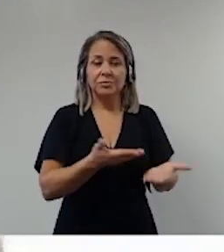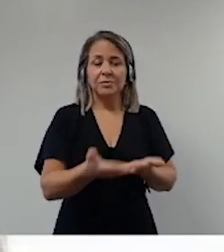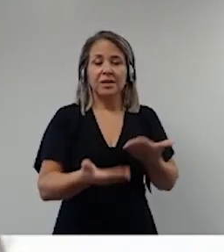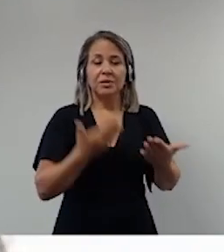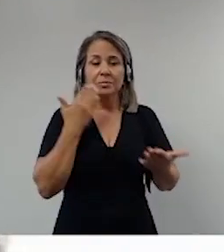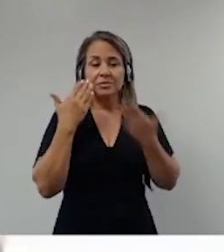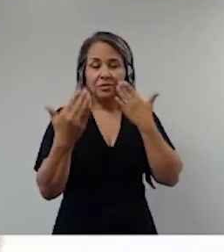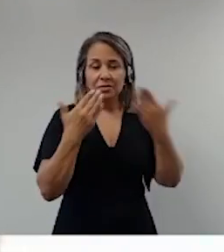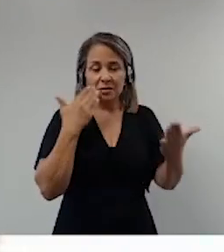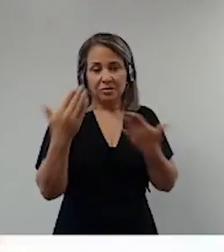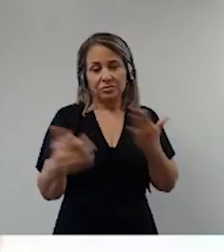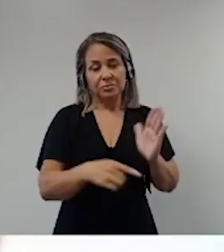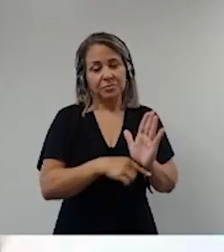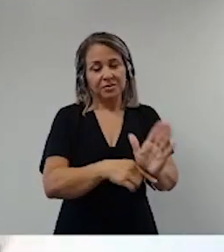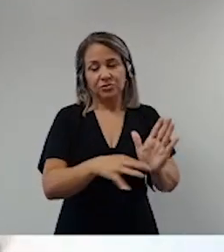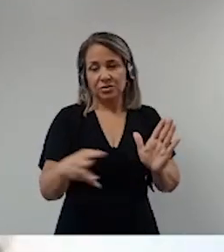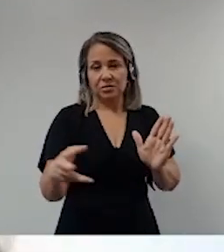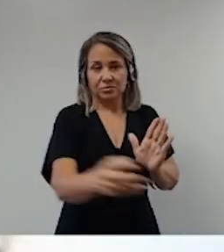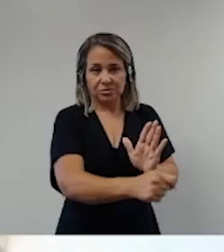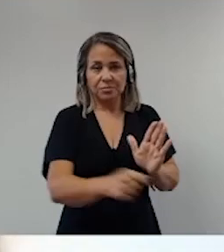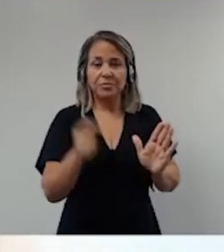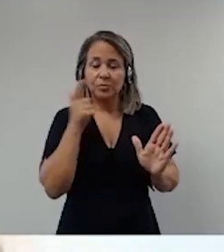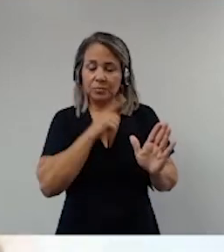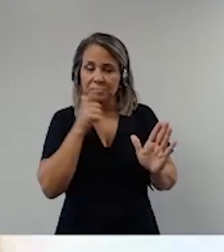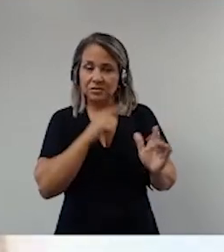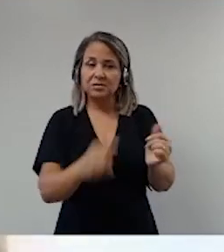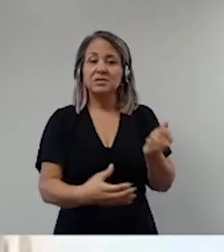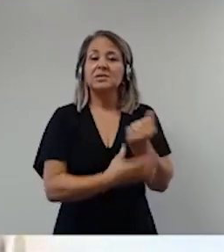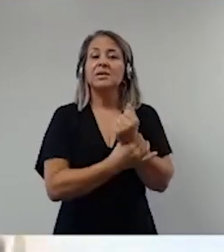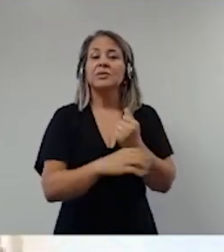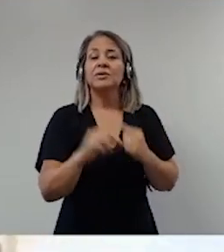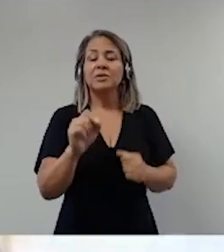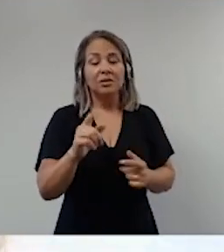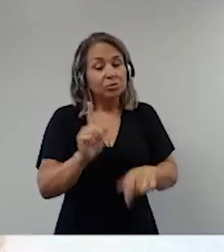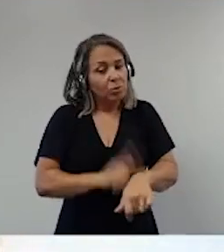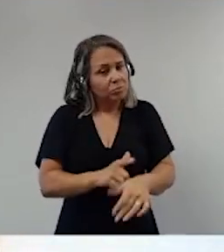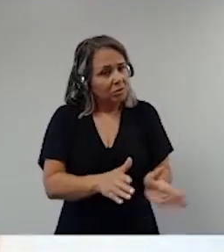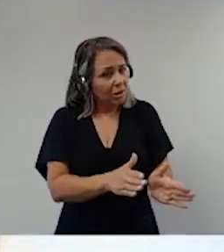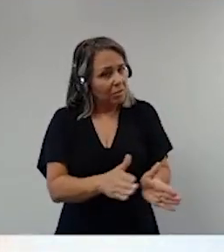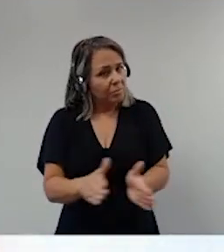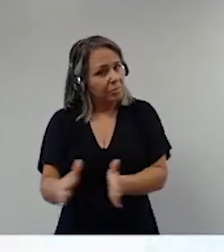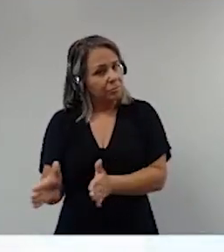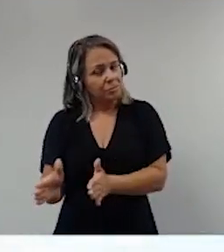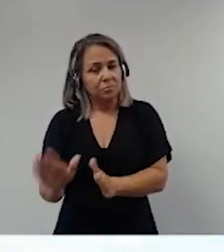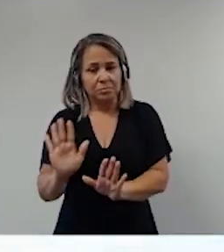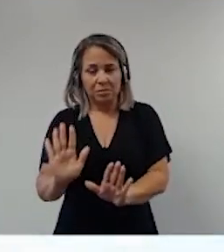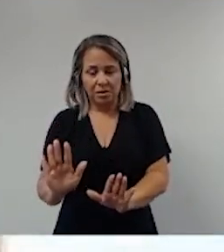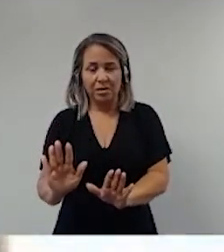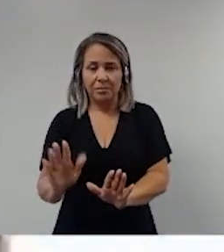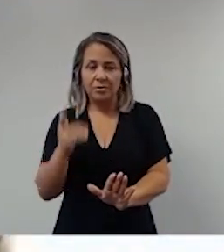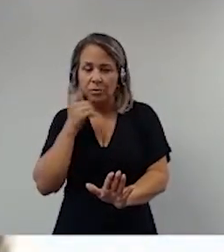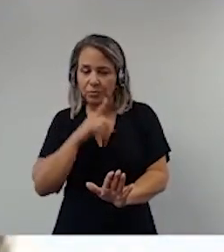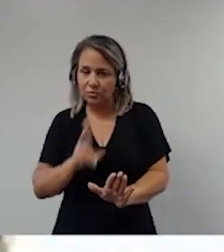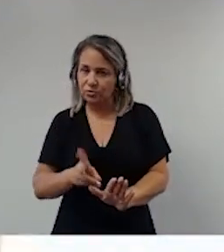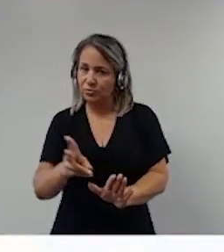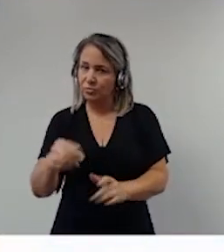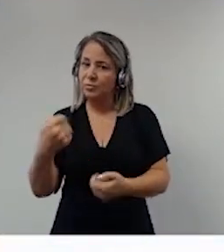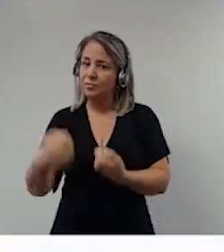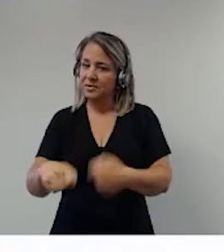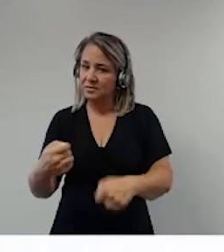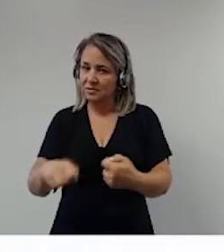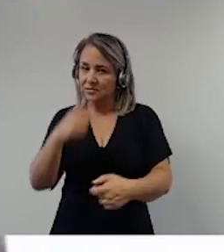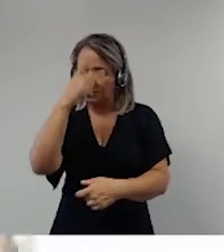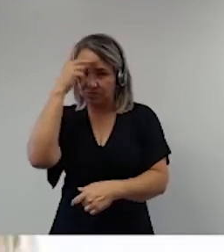bem próximo de todos eles, para que eles se assegurassem de que essa é uma fase, né? A empresa continua precisando dos